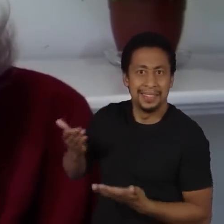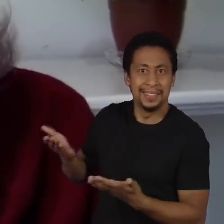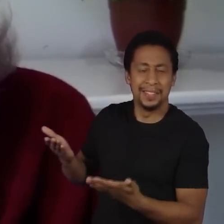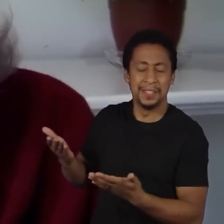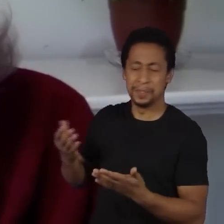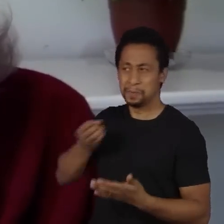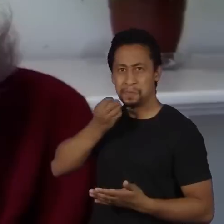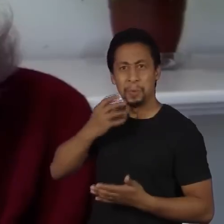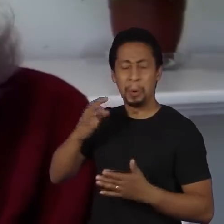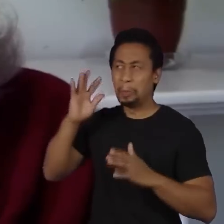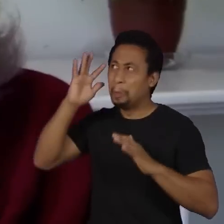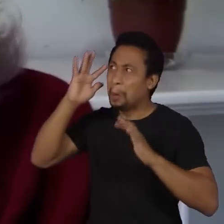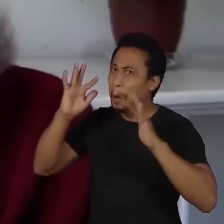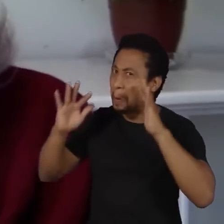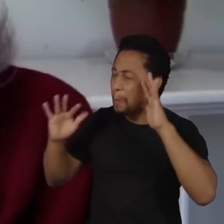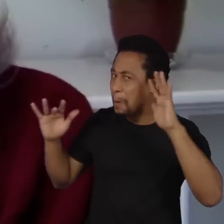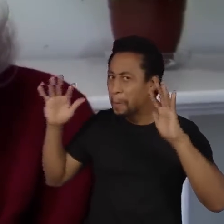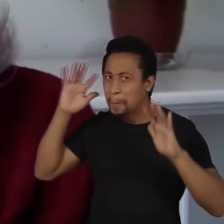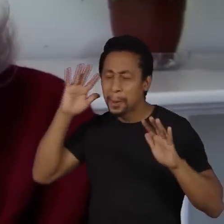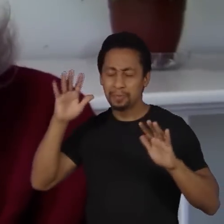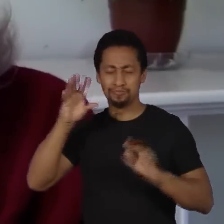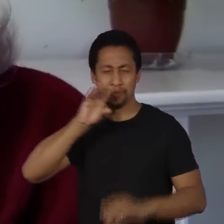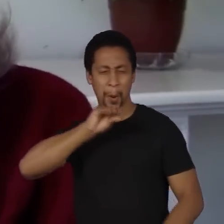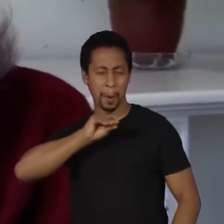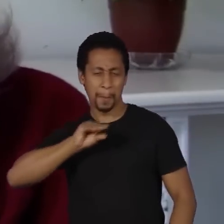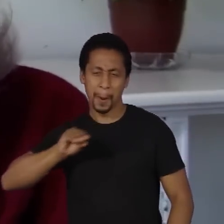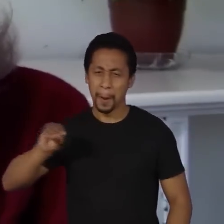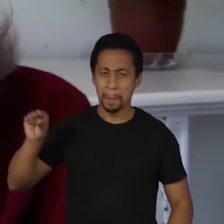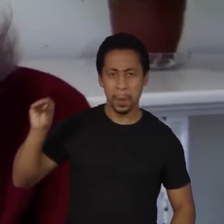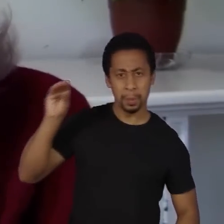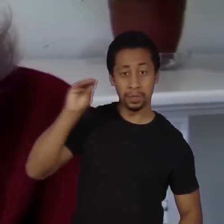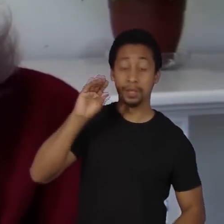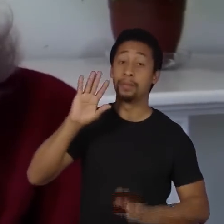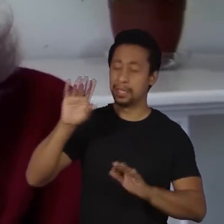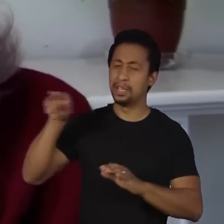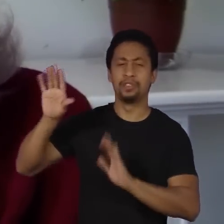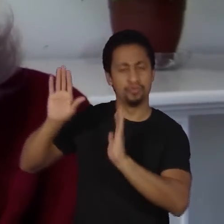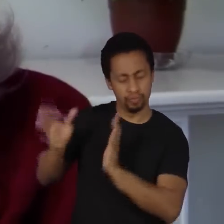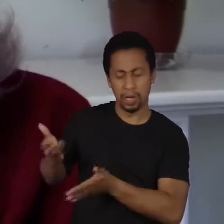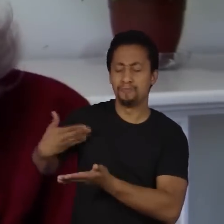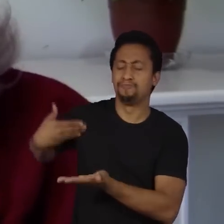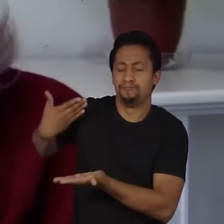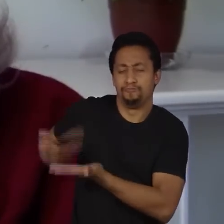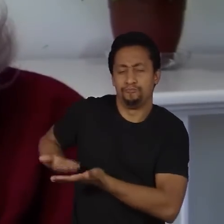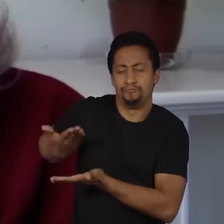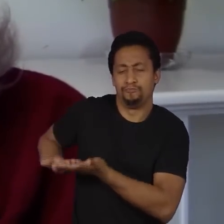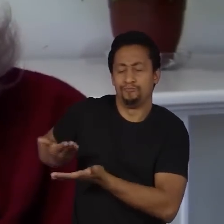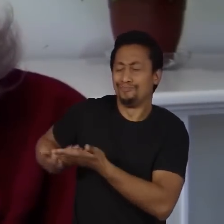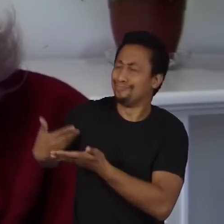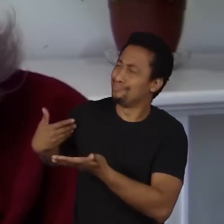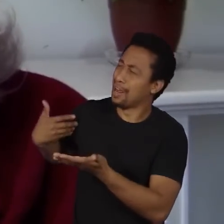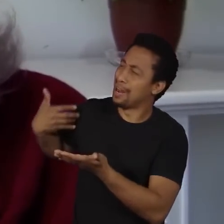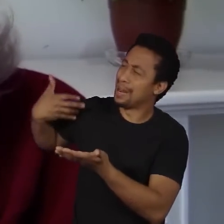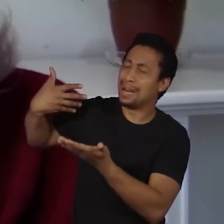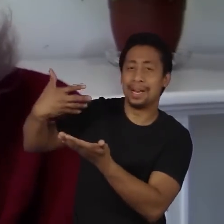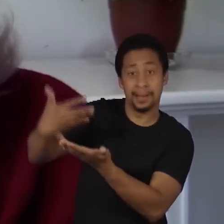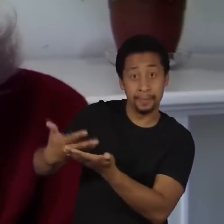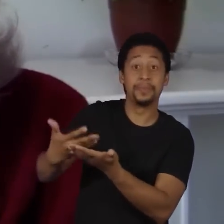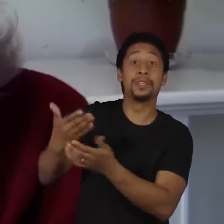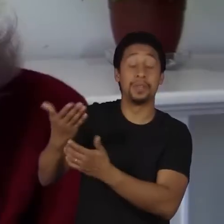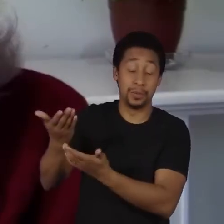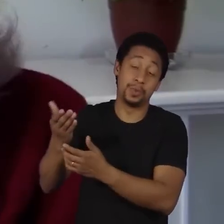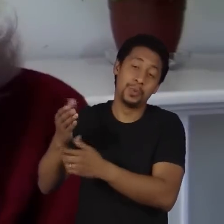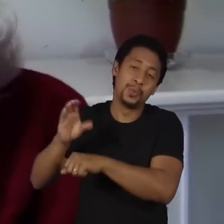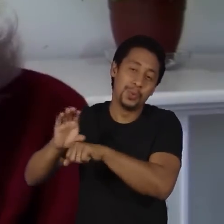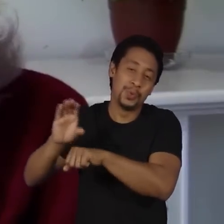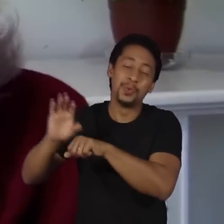colocações teóricas. Era uma pessoa que vinha estudando essa questão, que tinha feito, inclusive, curso na